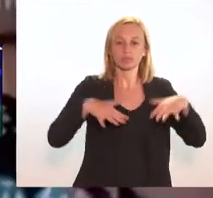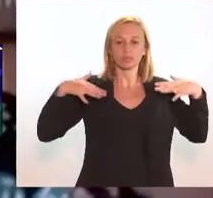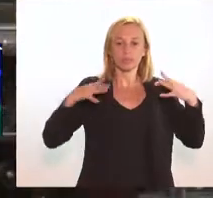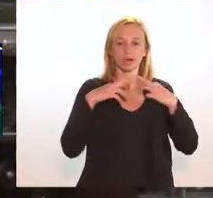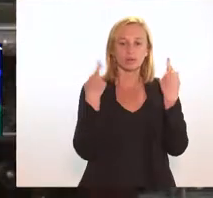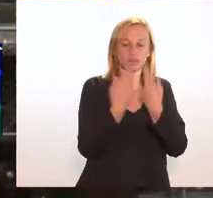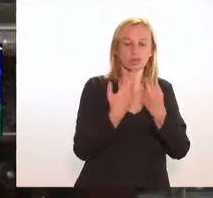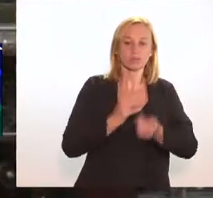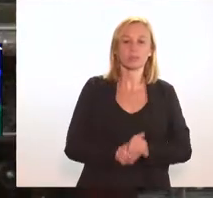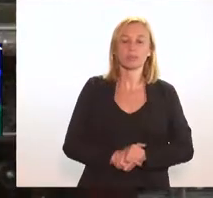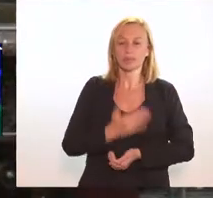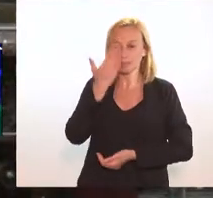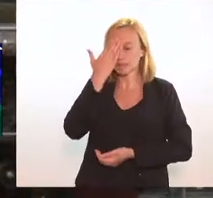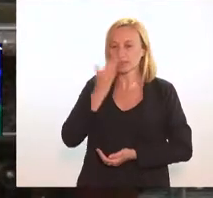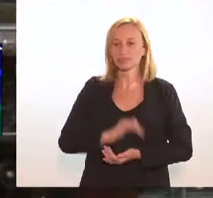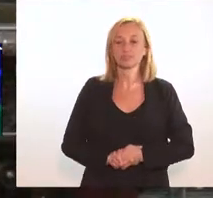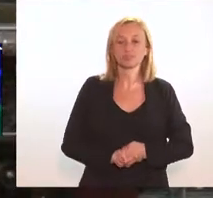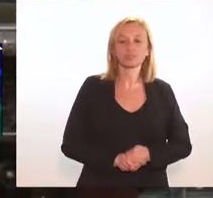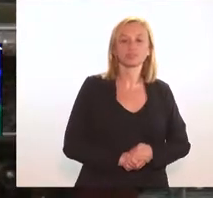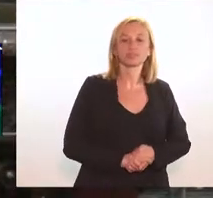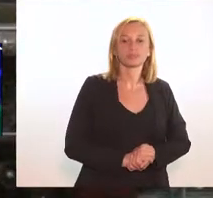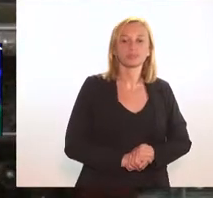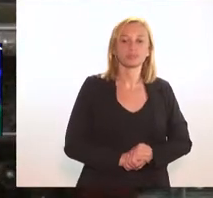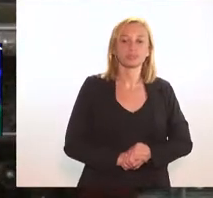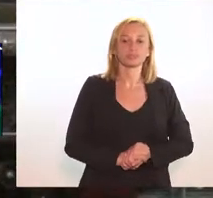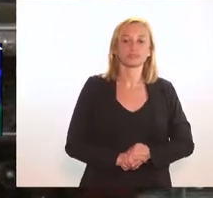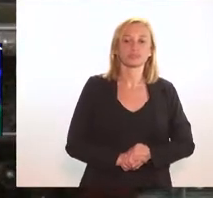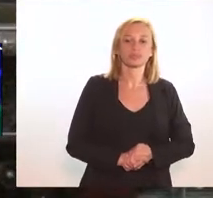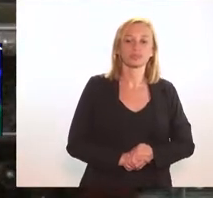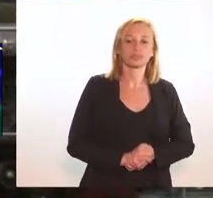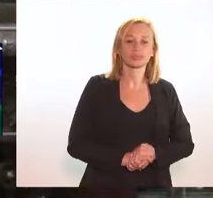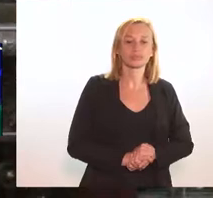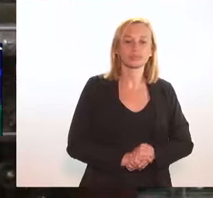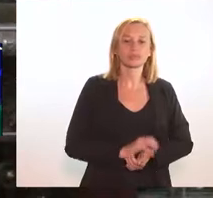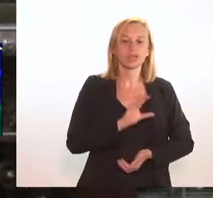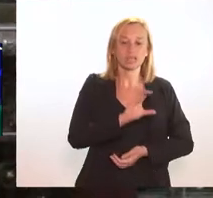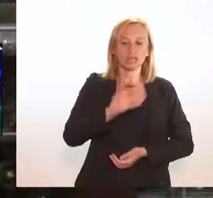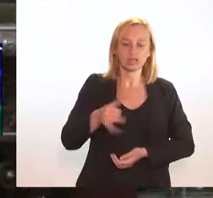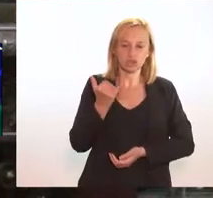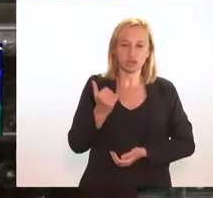presidente. Eu vou remeter à CCJ